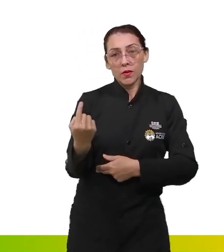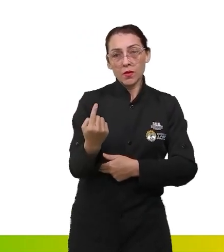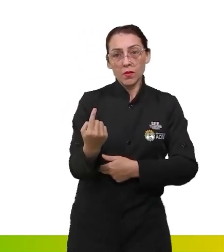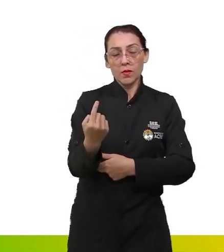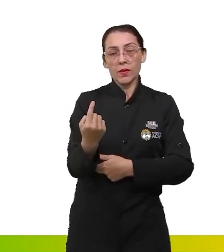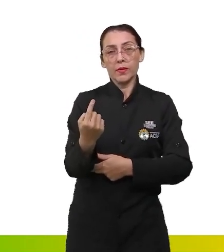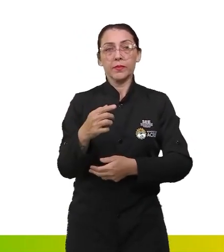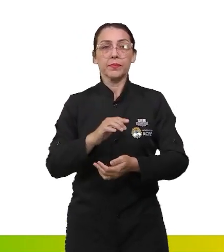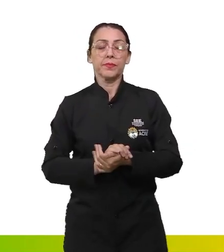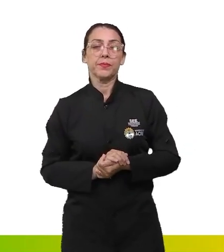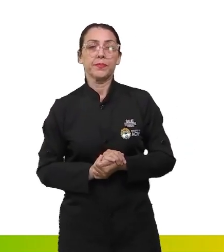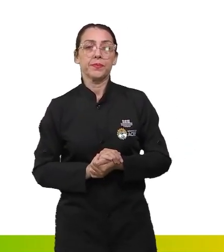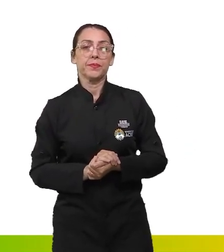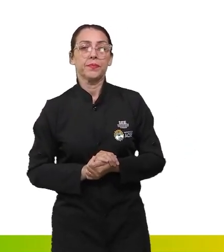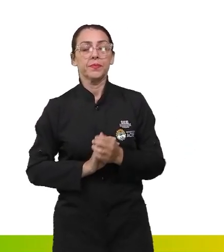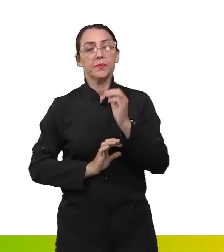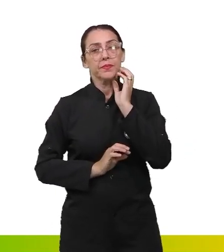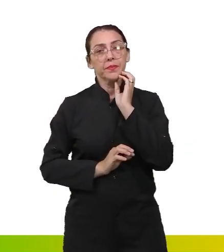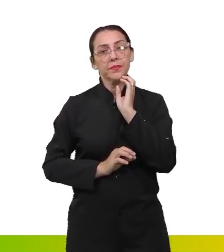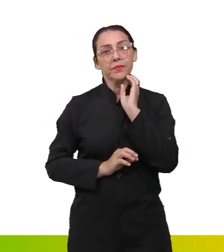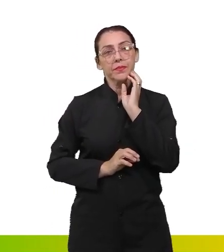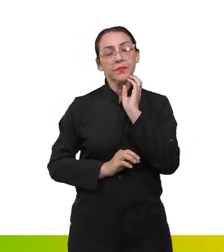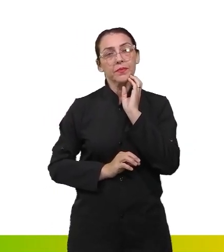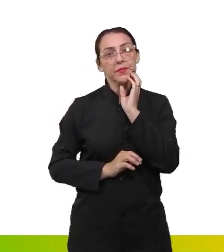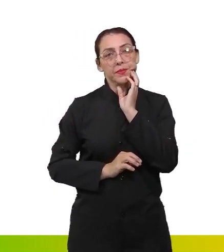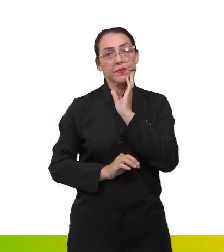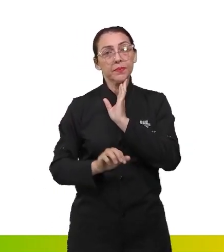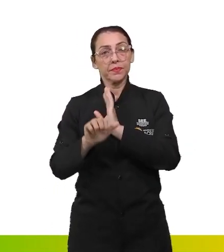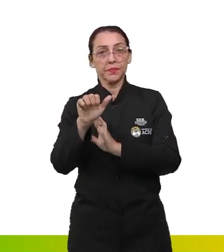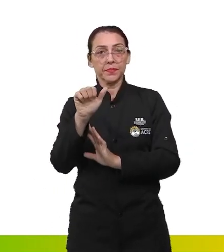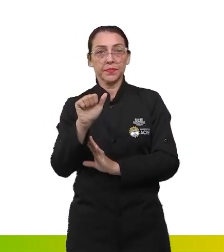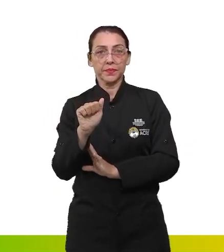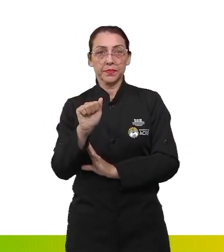construção aqui em cima para vocês perceberem. A